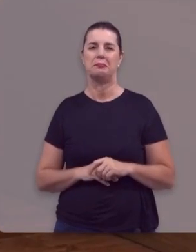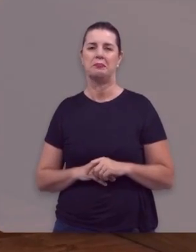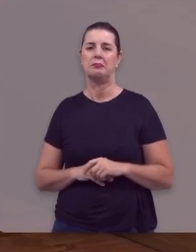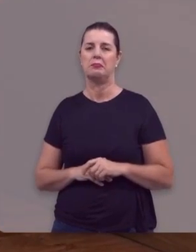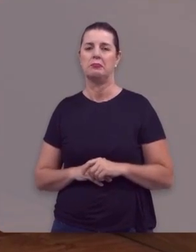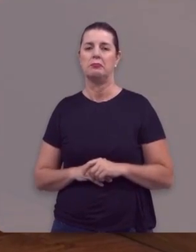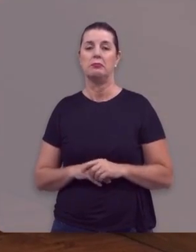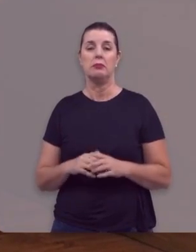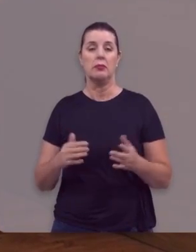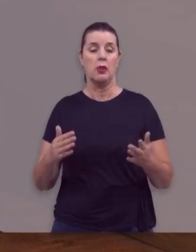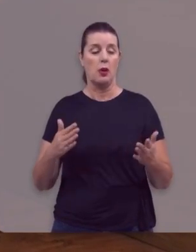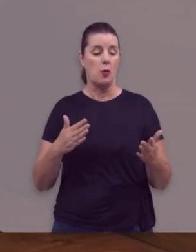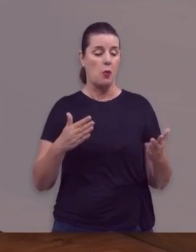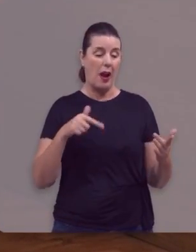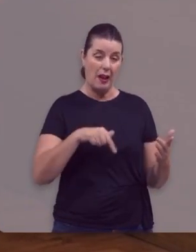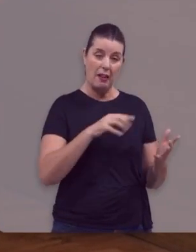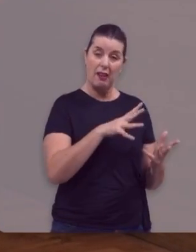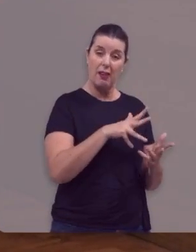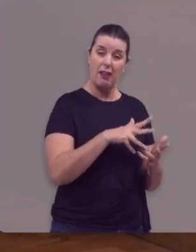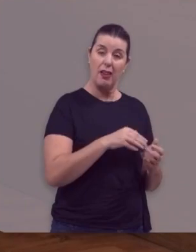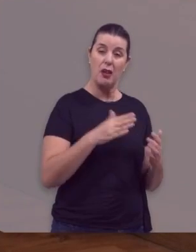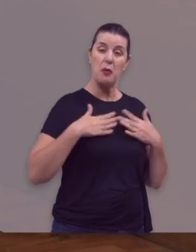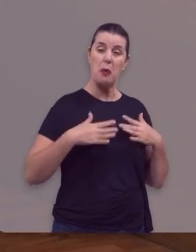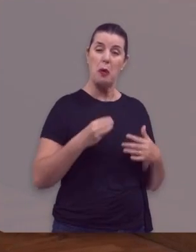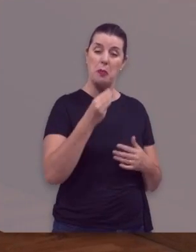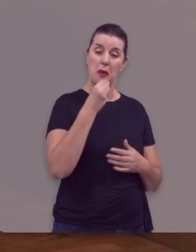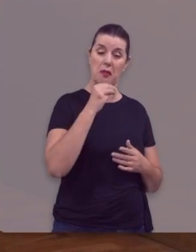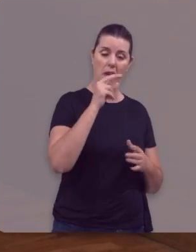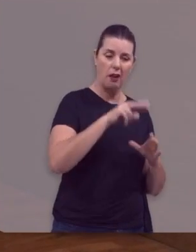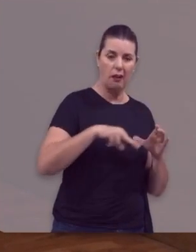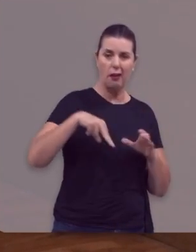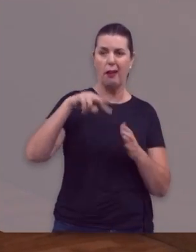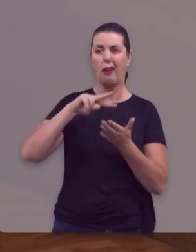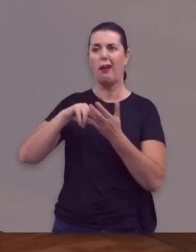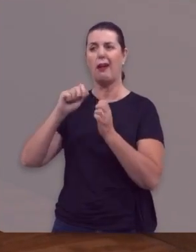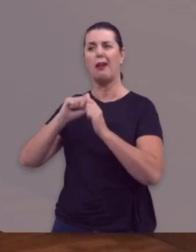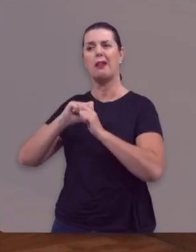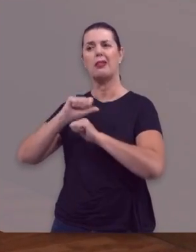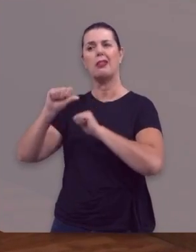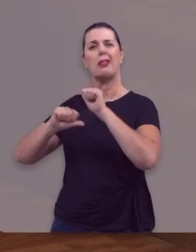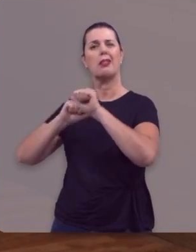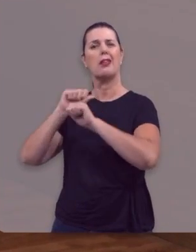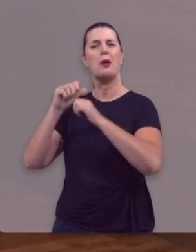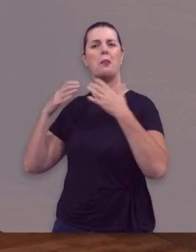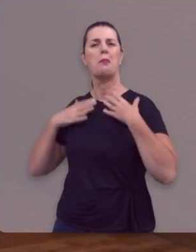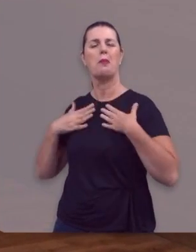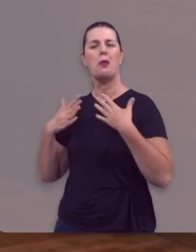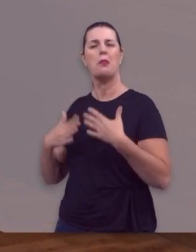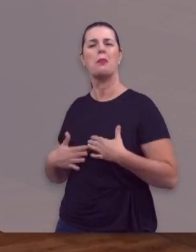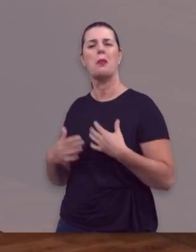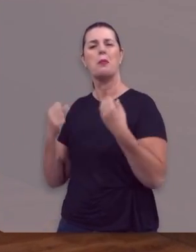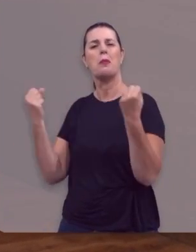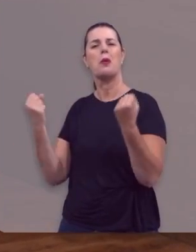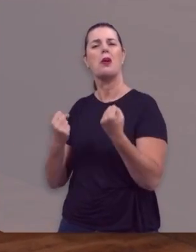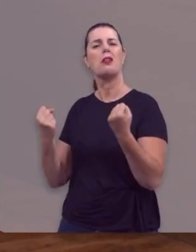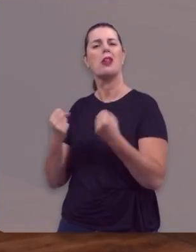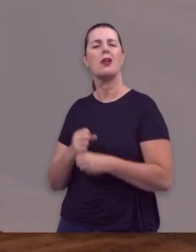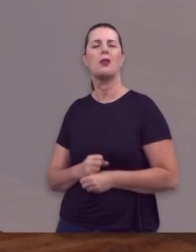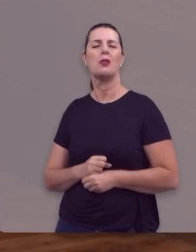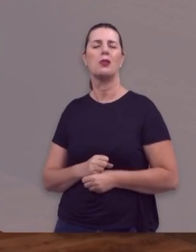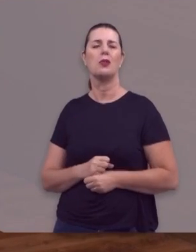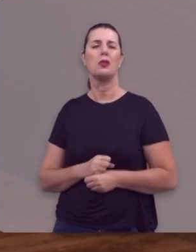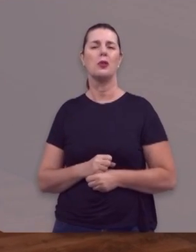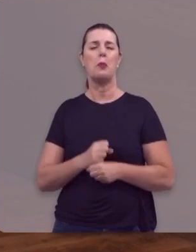Semeia-se um corpo fraco, vai ressuscitar um corpo poderoso, como o corpo de Jesus, o corpo